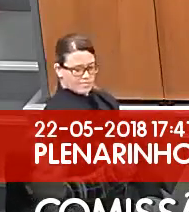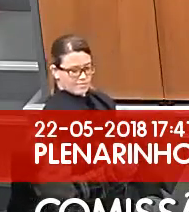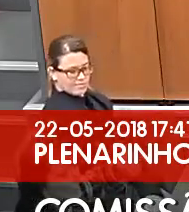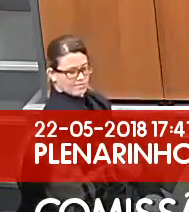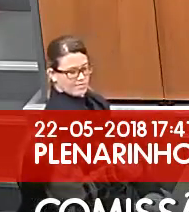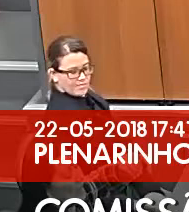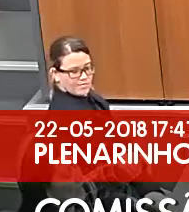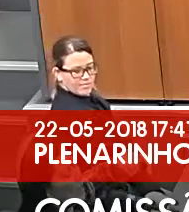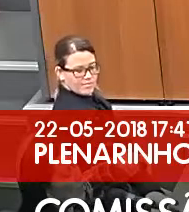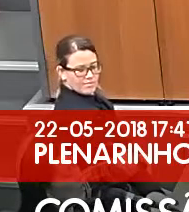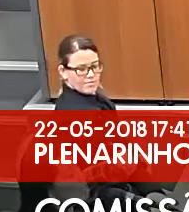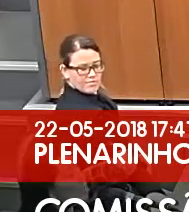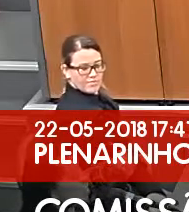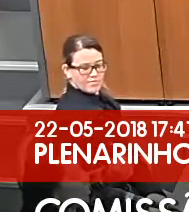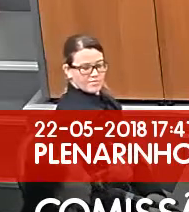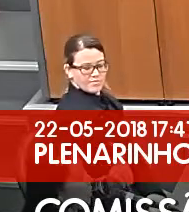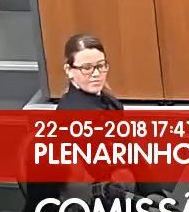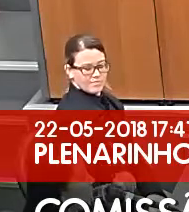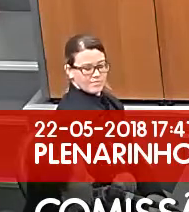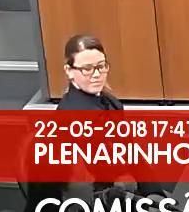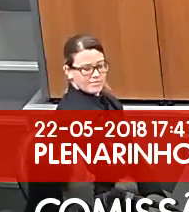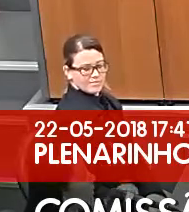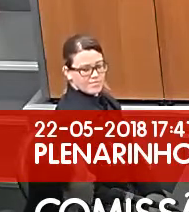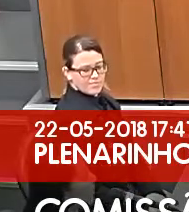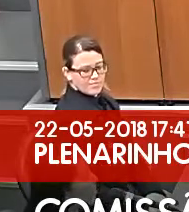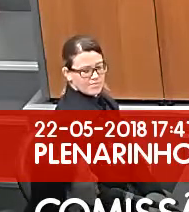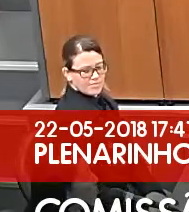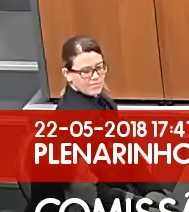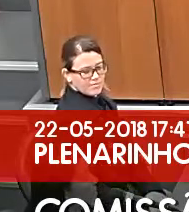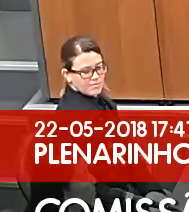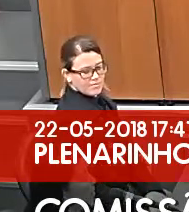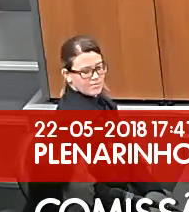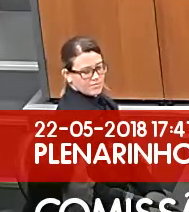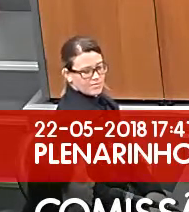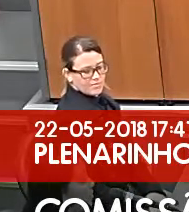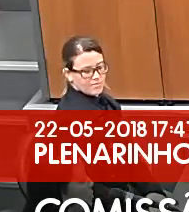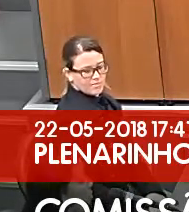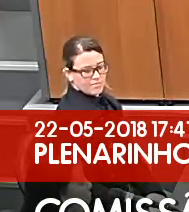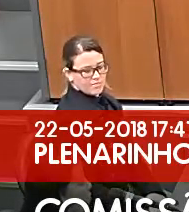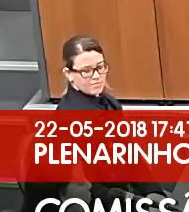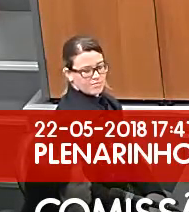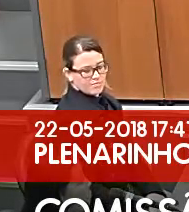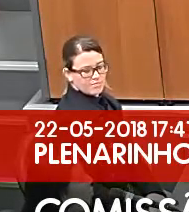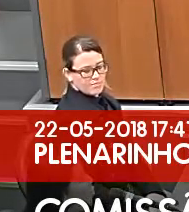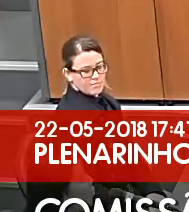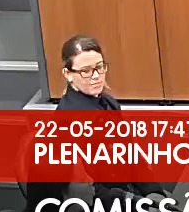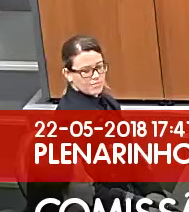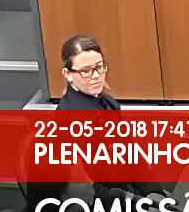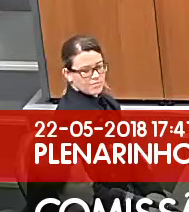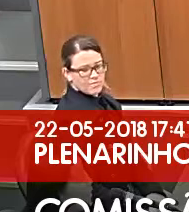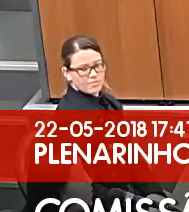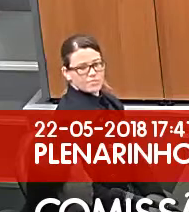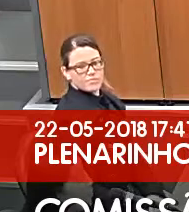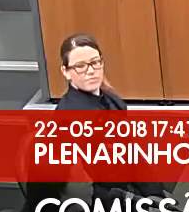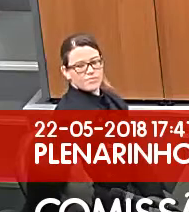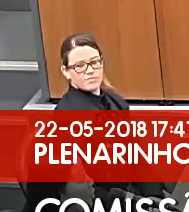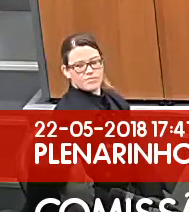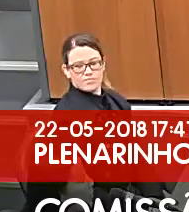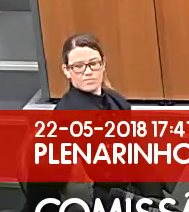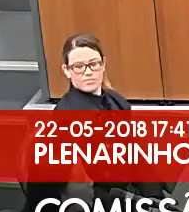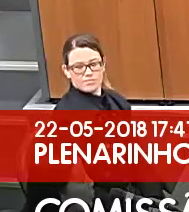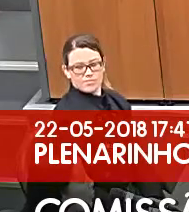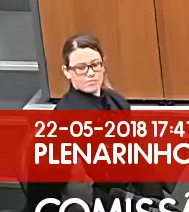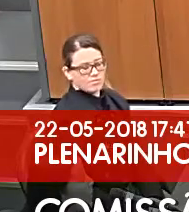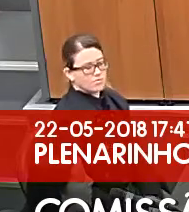A Regina? Não, eu queria só falar que a carteirinha de passe livre para o surdo